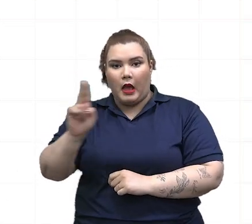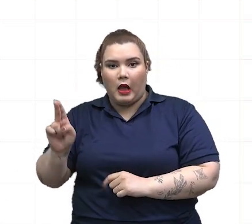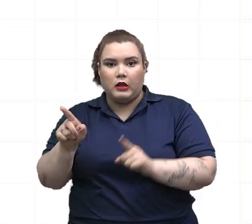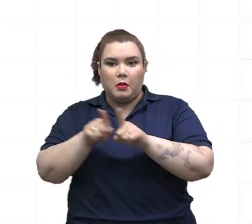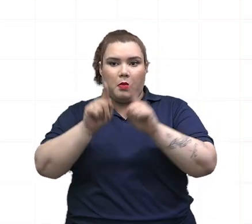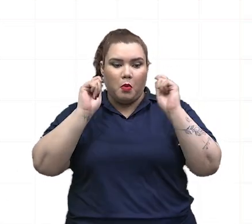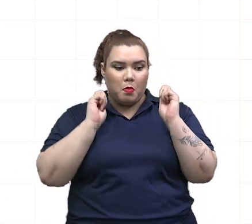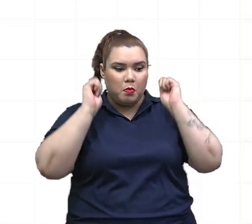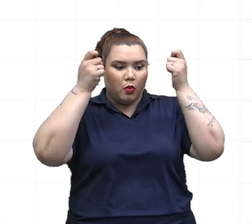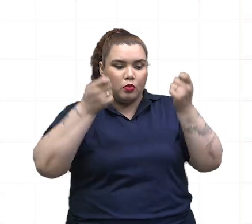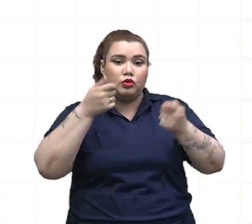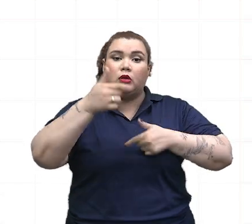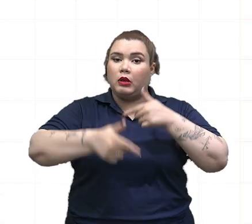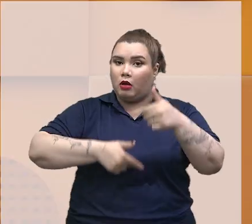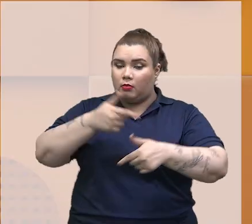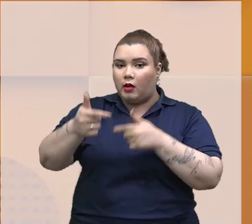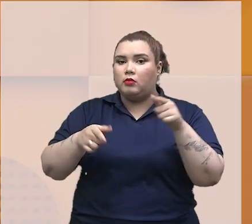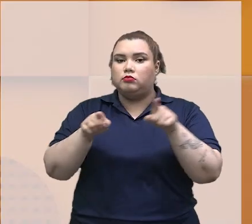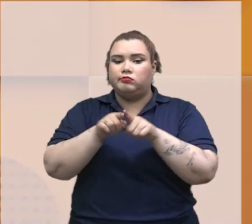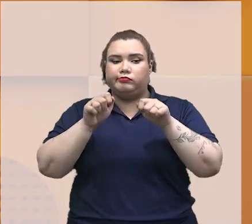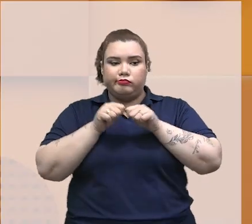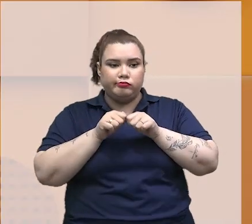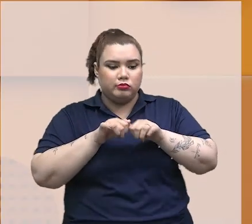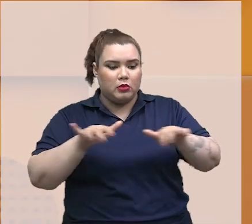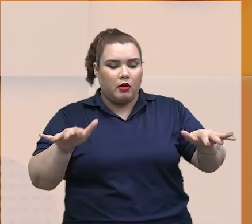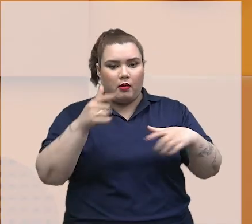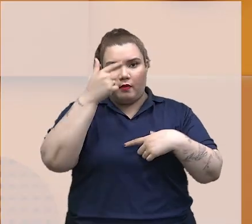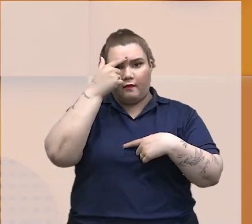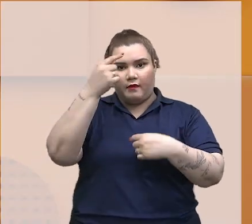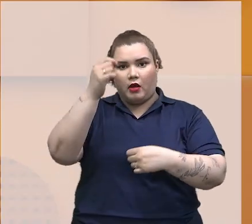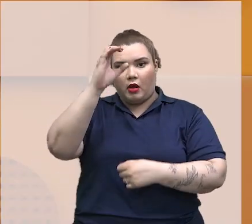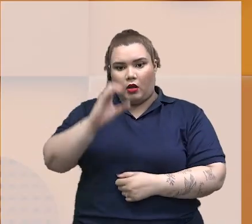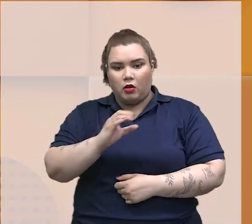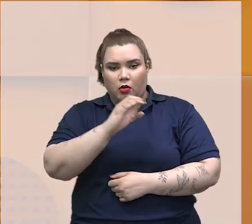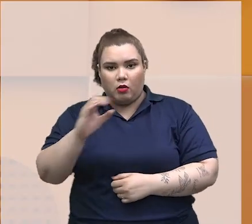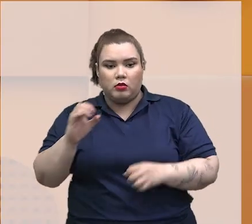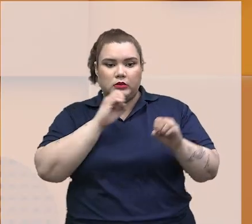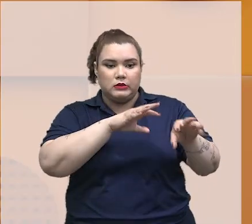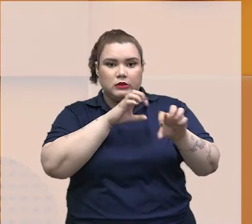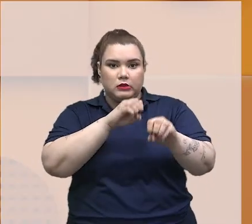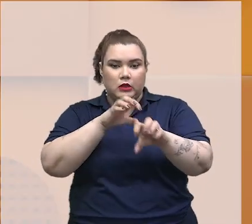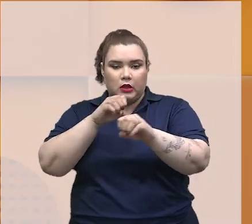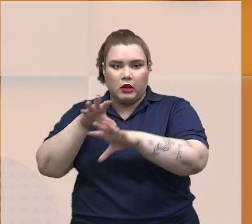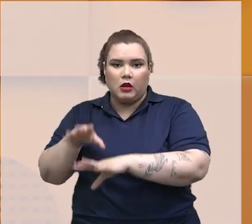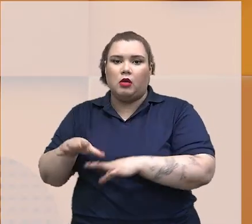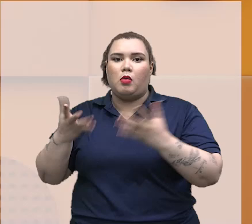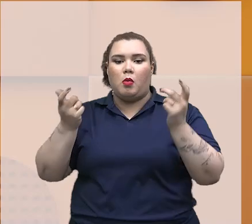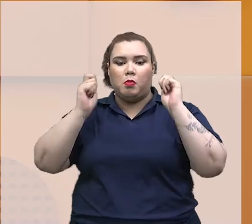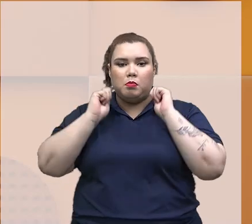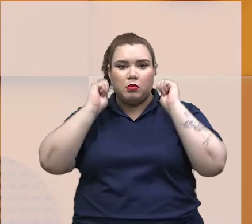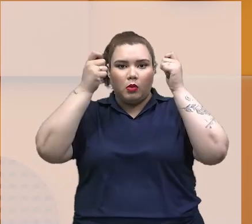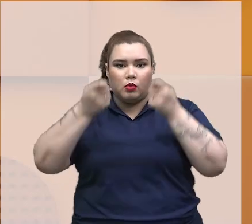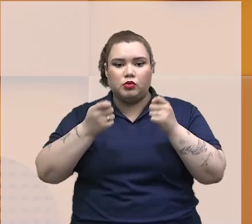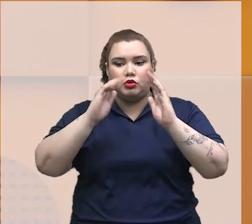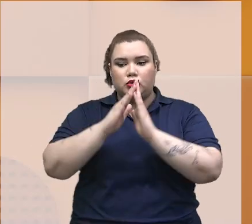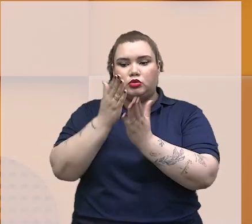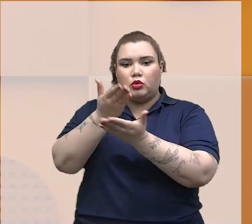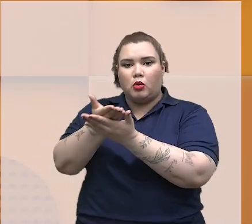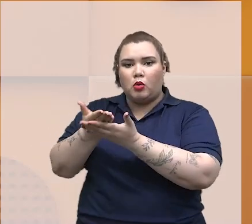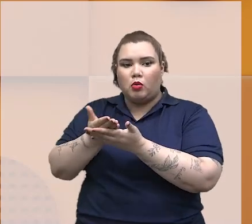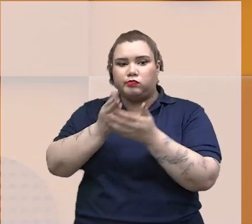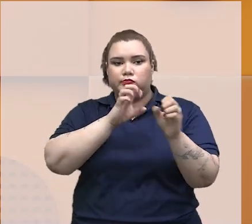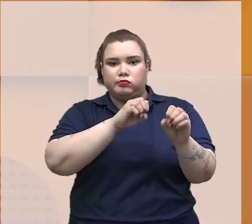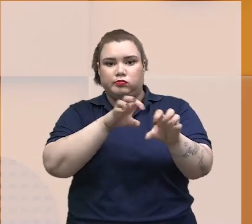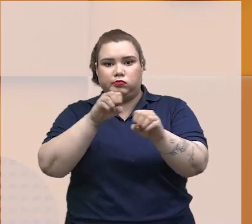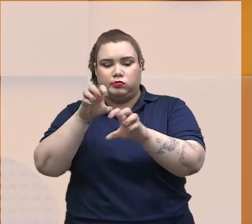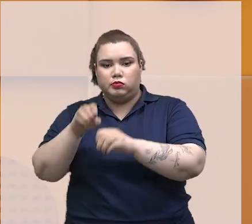eles também trabalham, fazendo a difusão da fé católica, não é mesmo? Os monges, então, também com as escolas palatinas